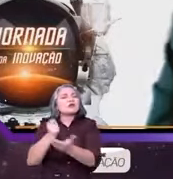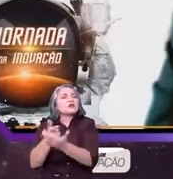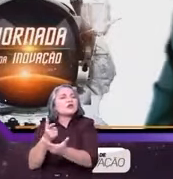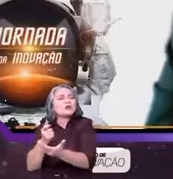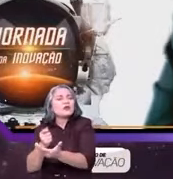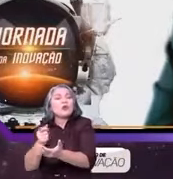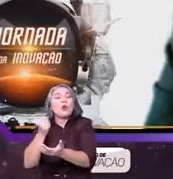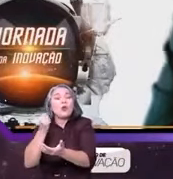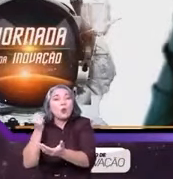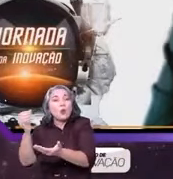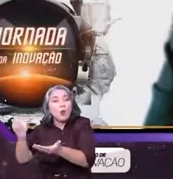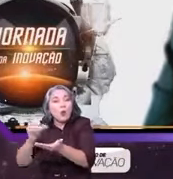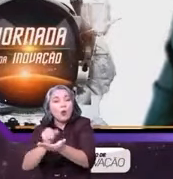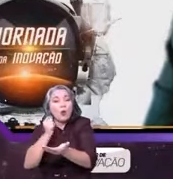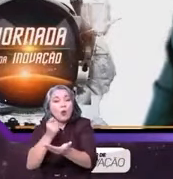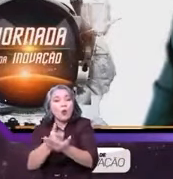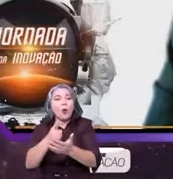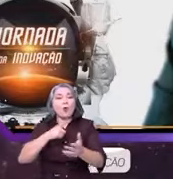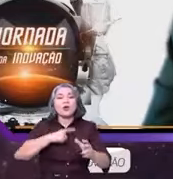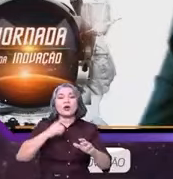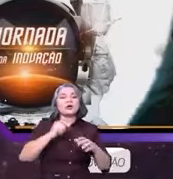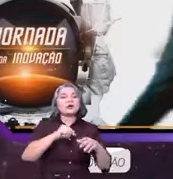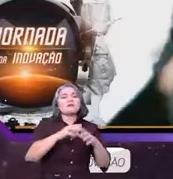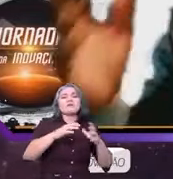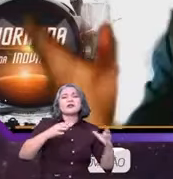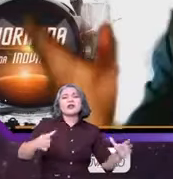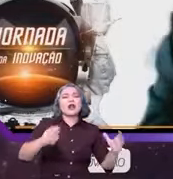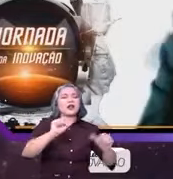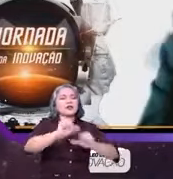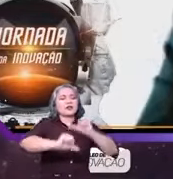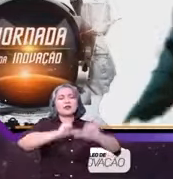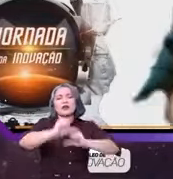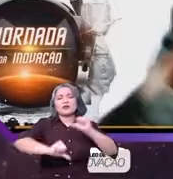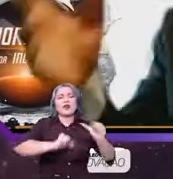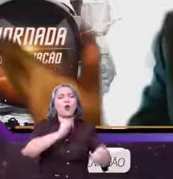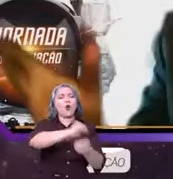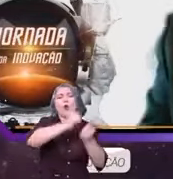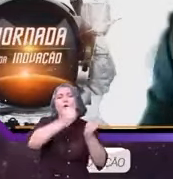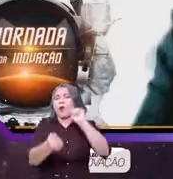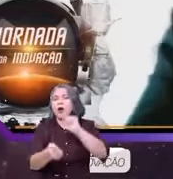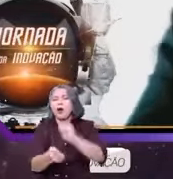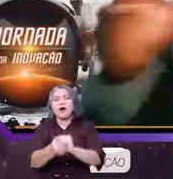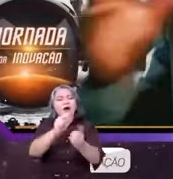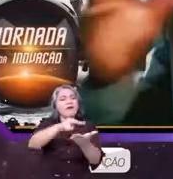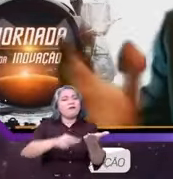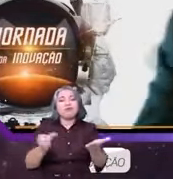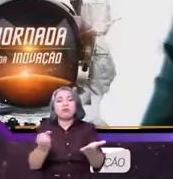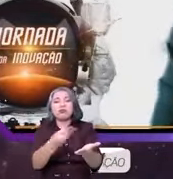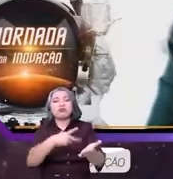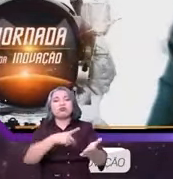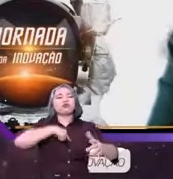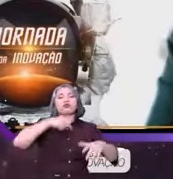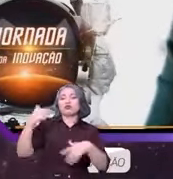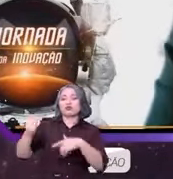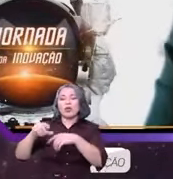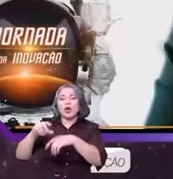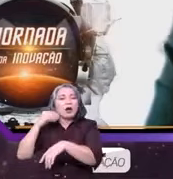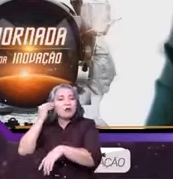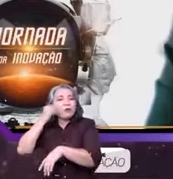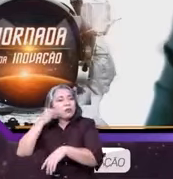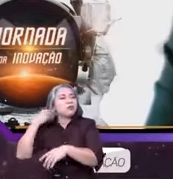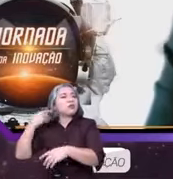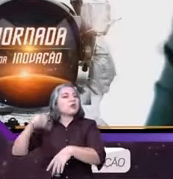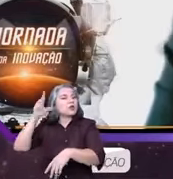grandes intervenções, com grandes reformulações, revisões de rotinas de trabalho. A